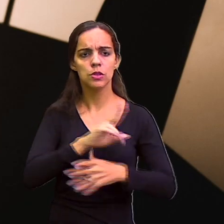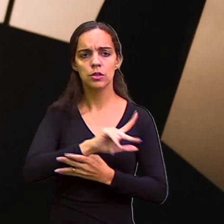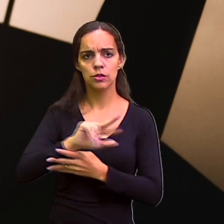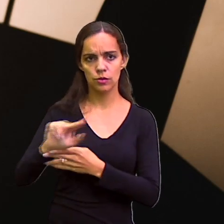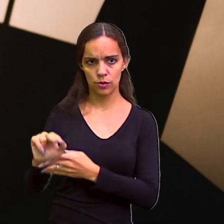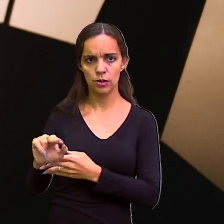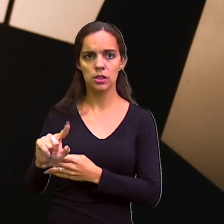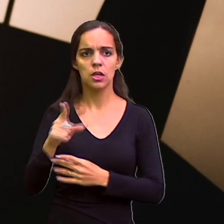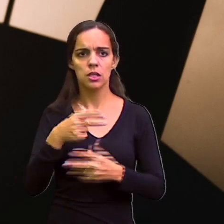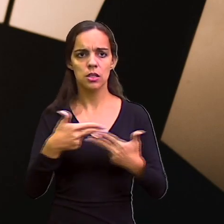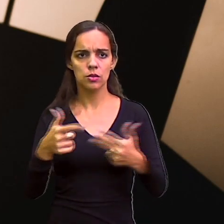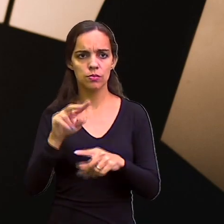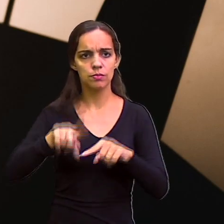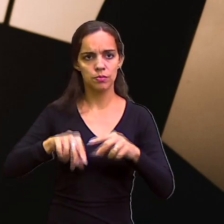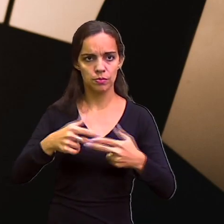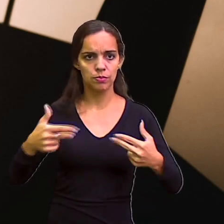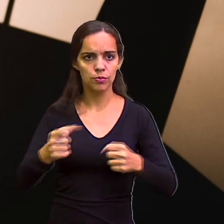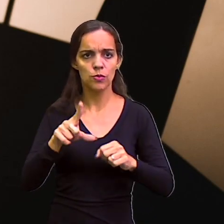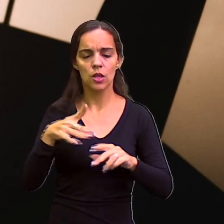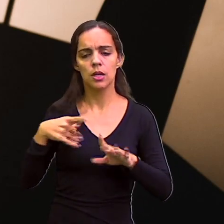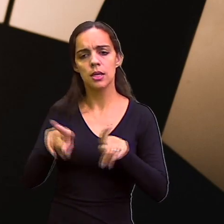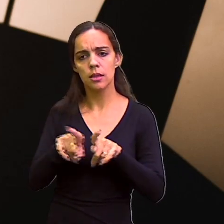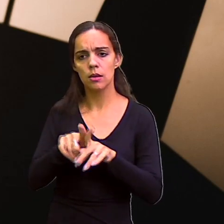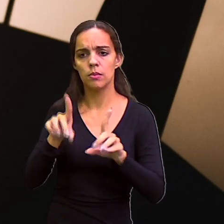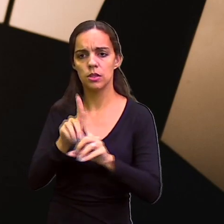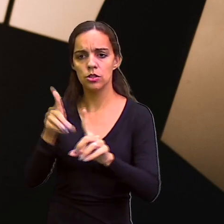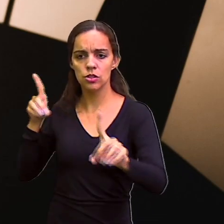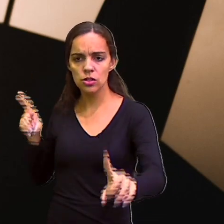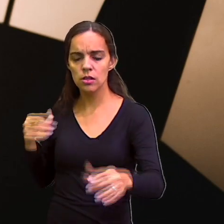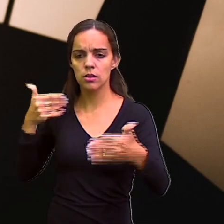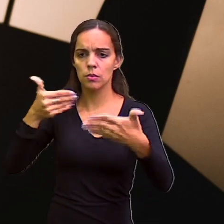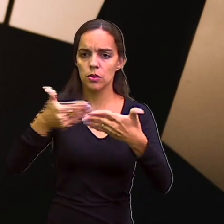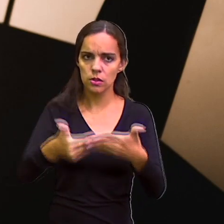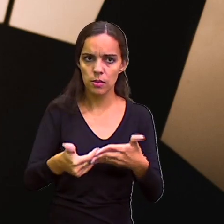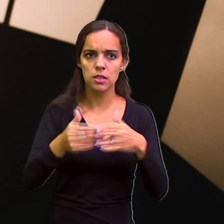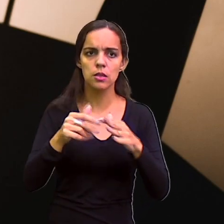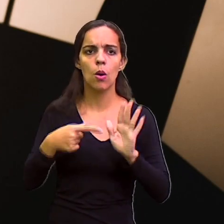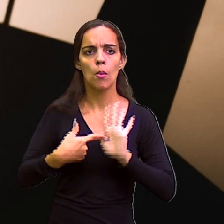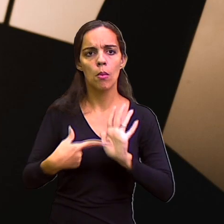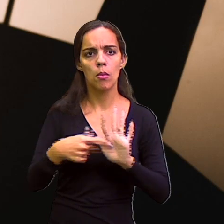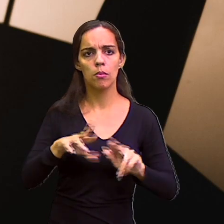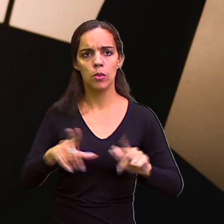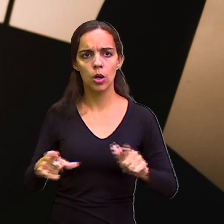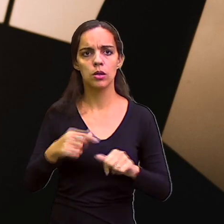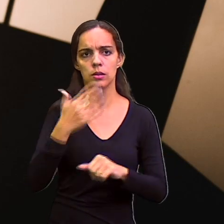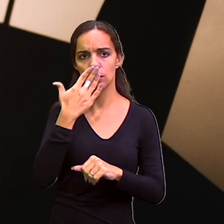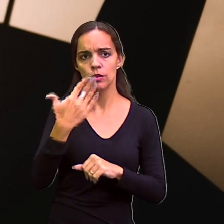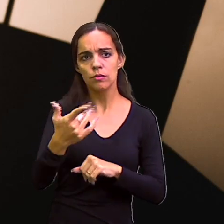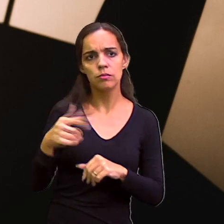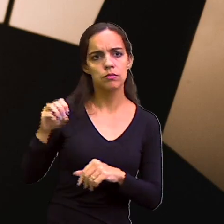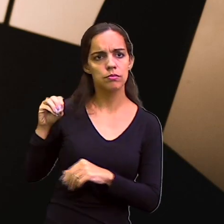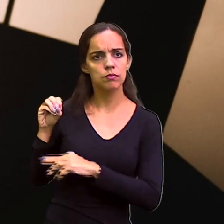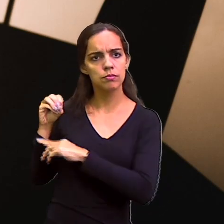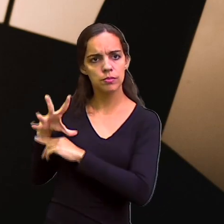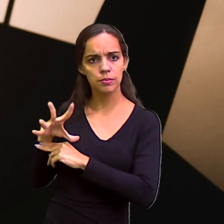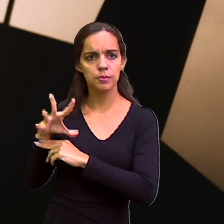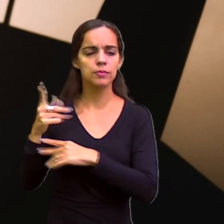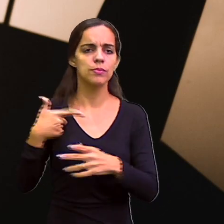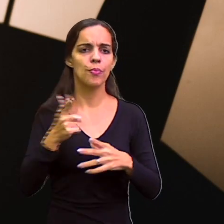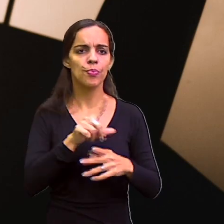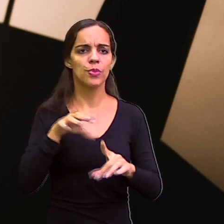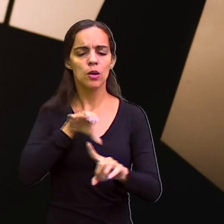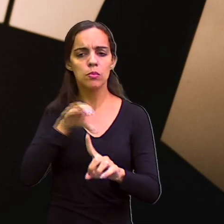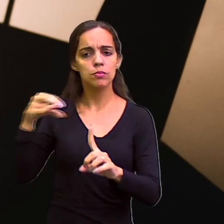diferentes sensações de distância ou proximidade, ou seja, a luz posicionada em